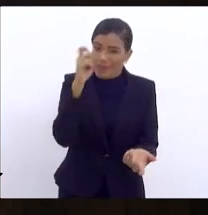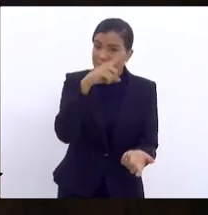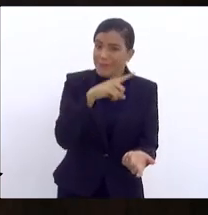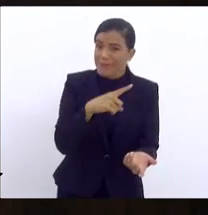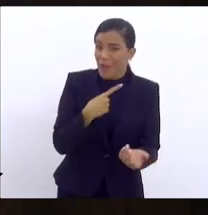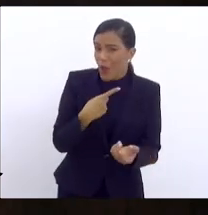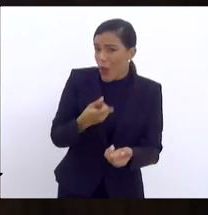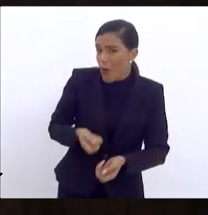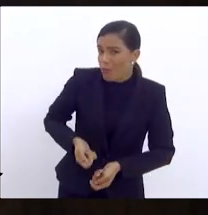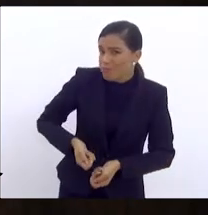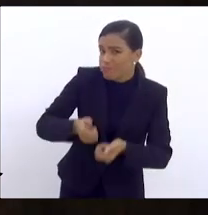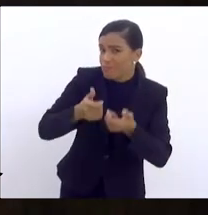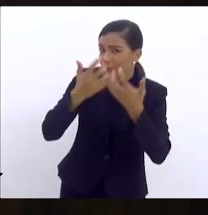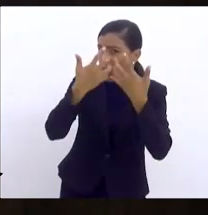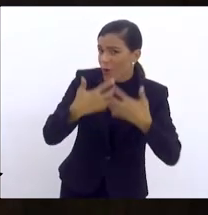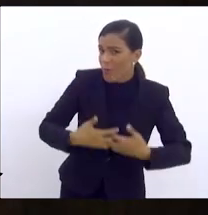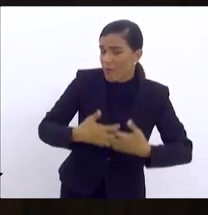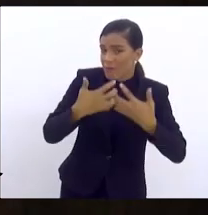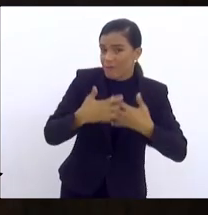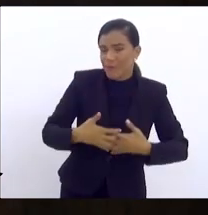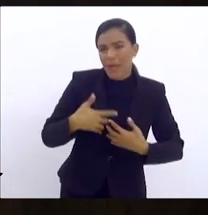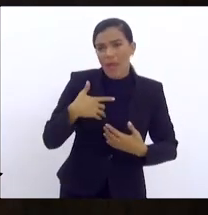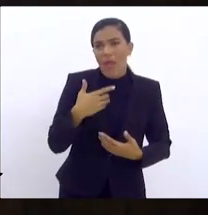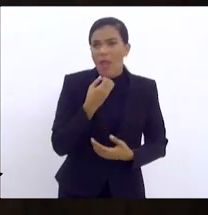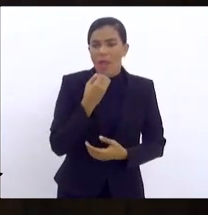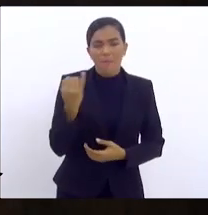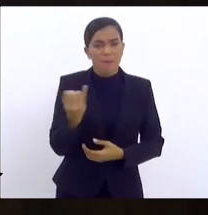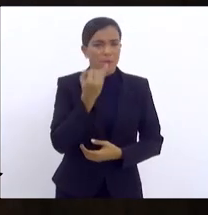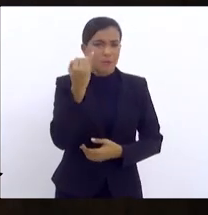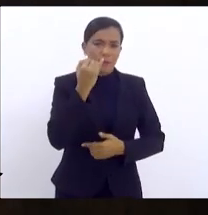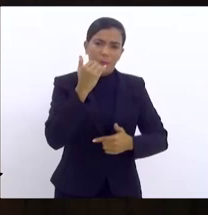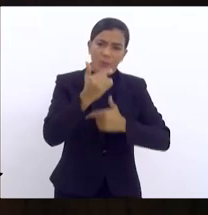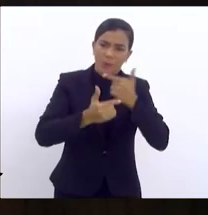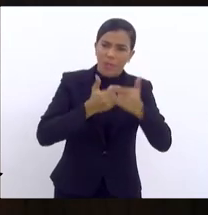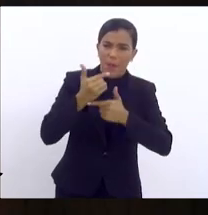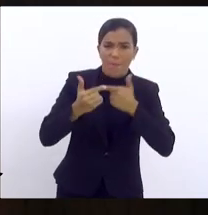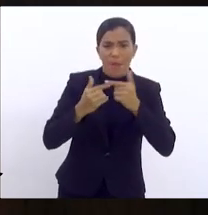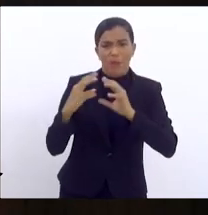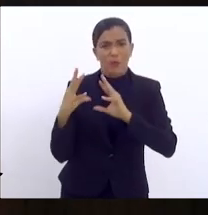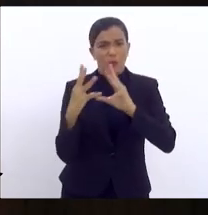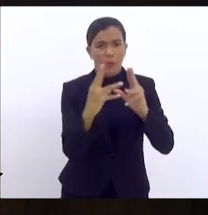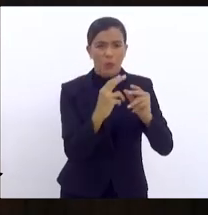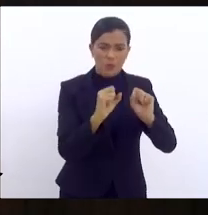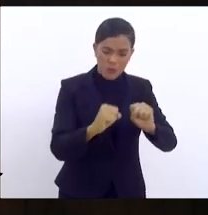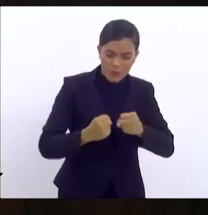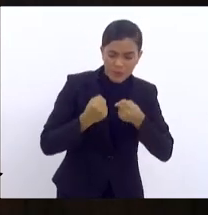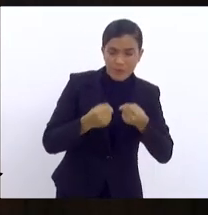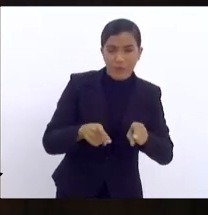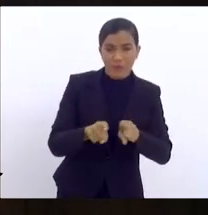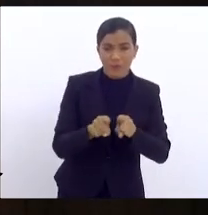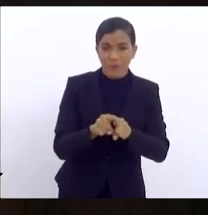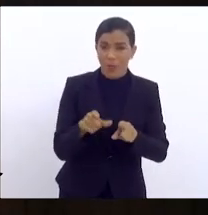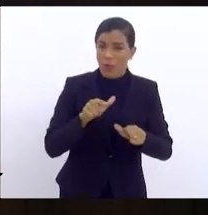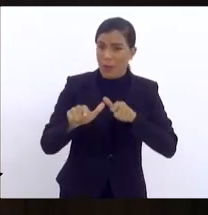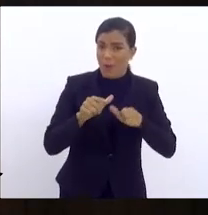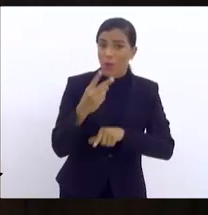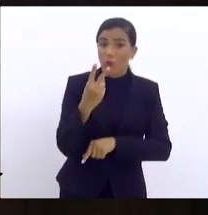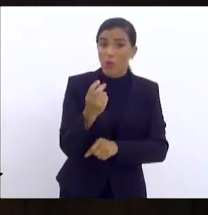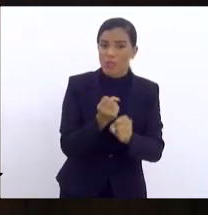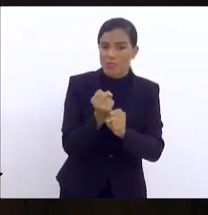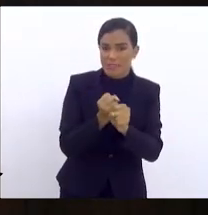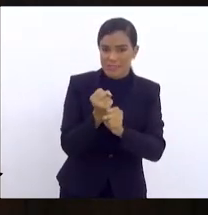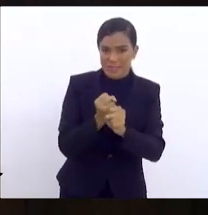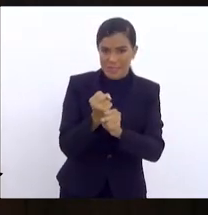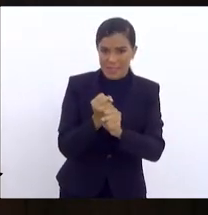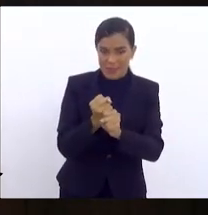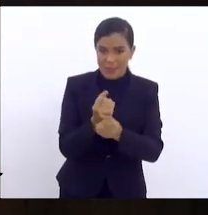todos a pensar nisso também é louvável trabalho de todos aqui os esforços são unidos e eu posso falar eu tô Há dois anos de Caxias e eu acho que foi